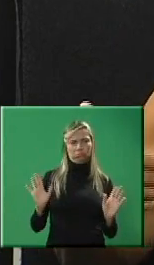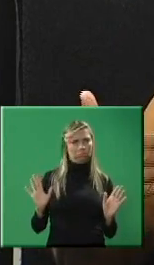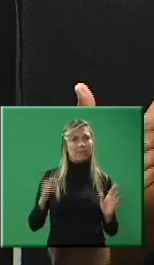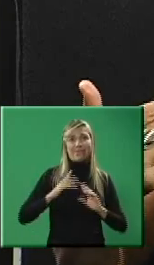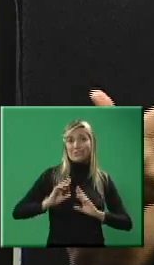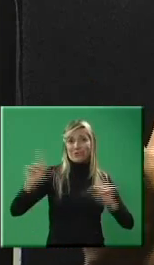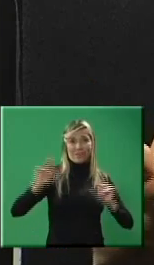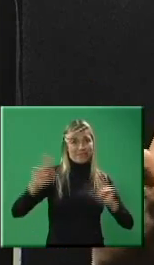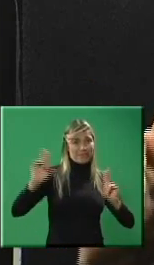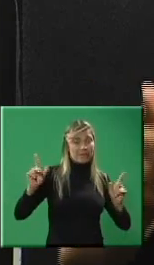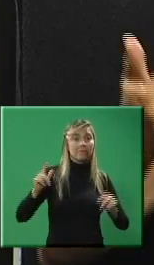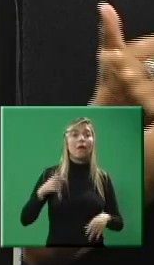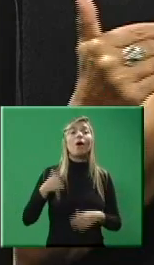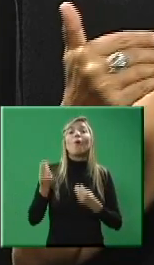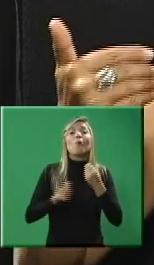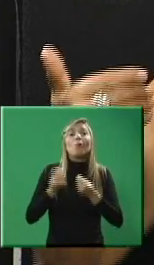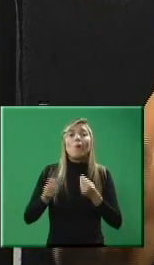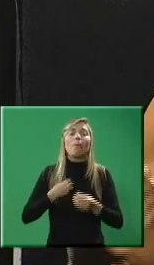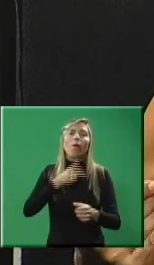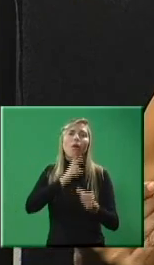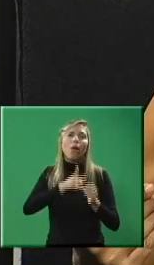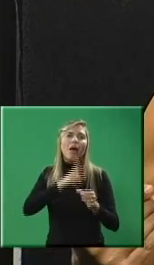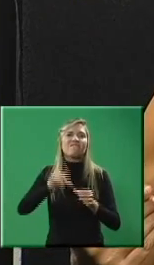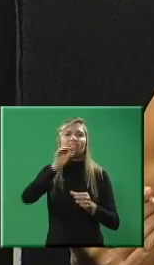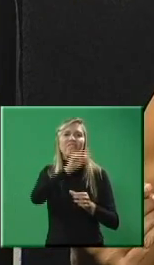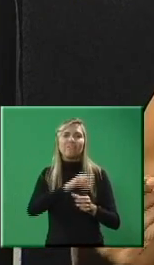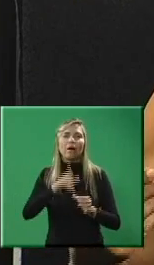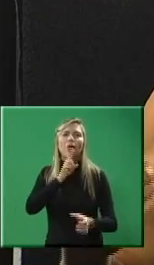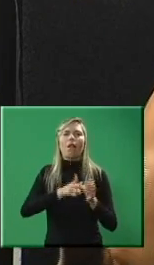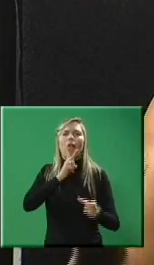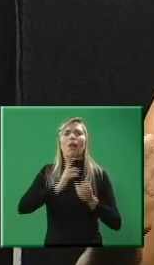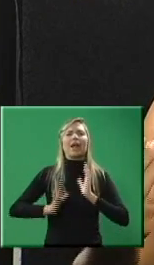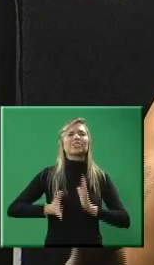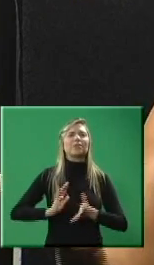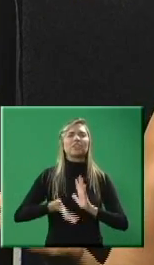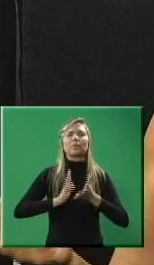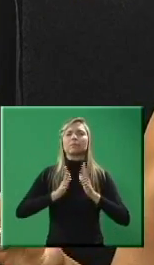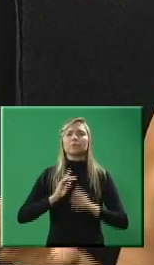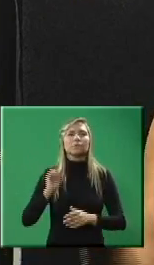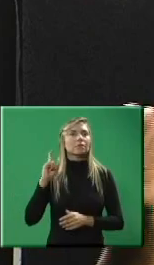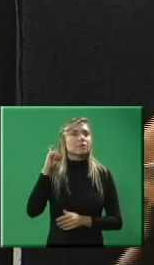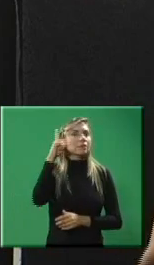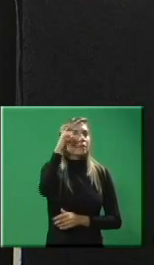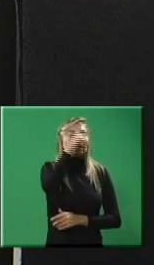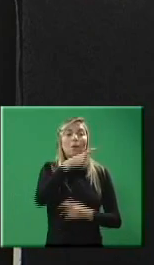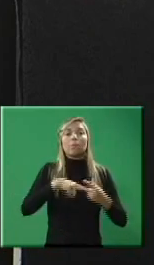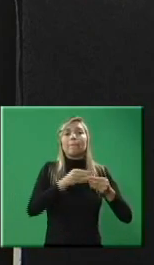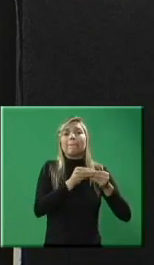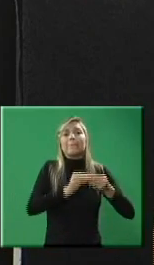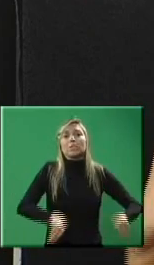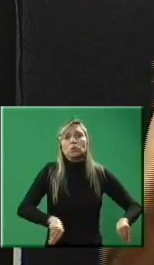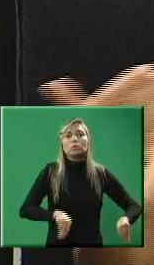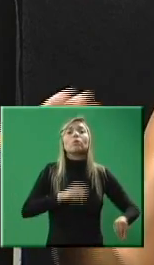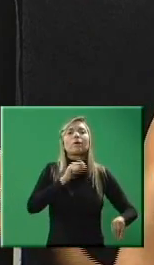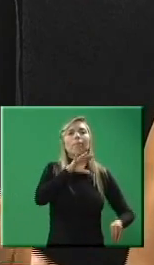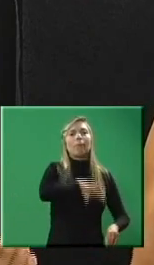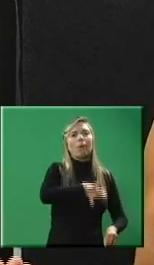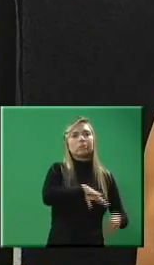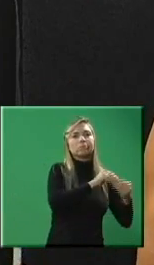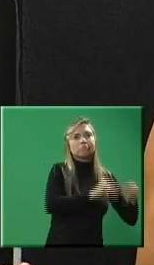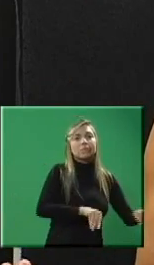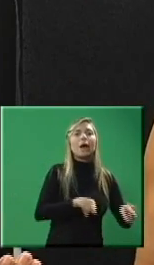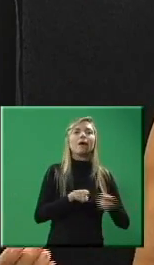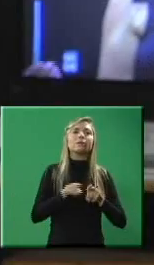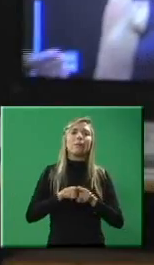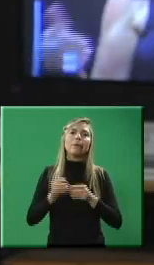Então, utilizar língua oral e língua de sinais ao mesmo tempo, normalmente vai causar prejuízo à língua oral ou à